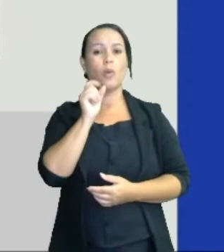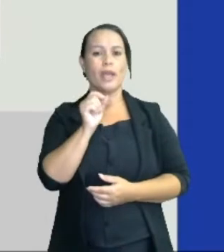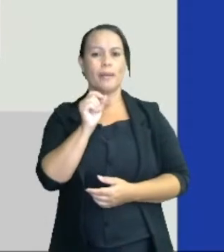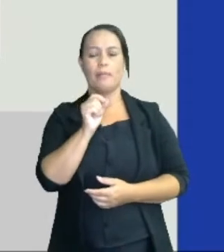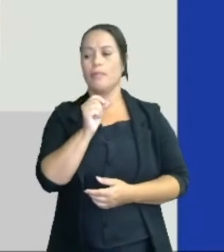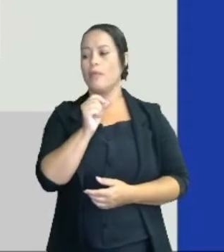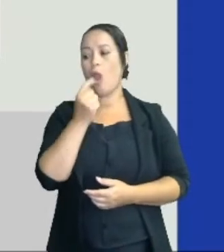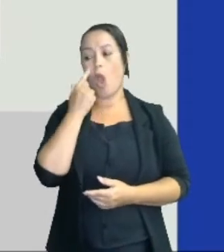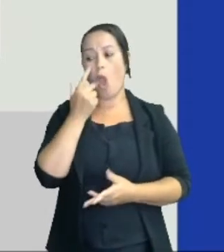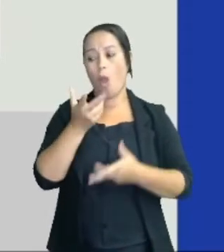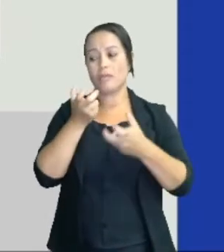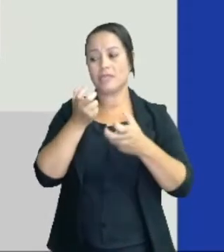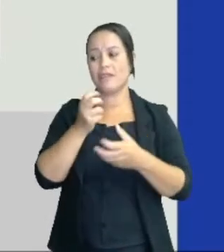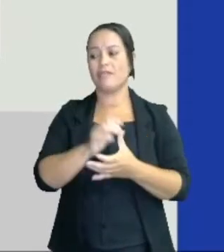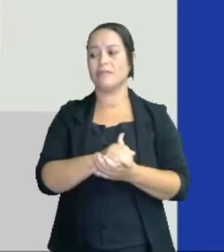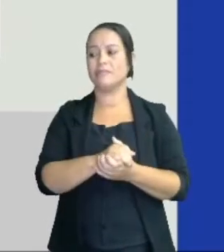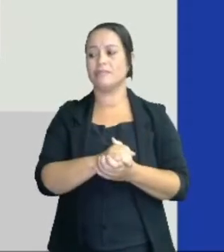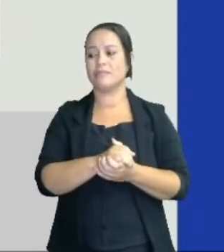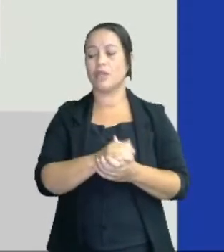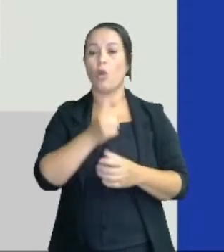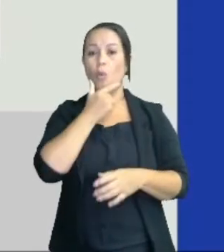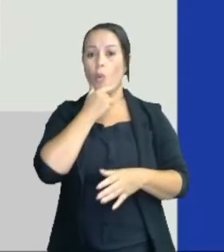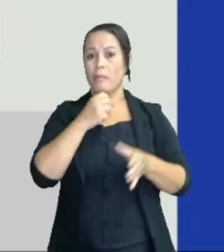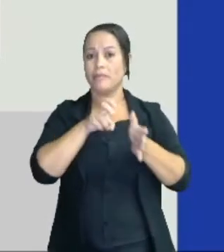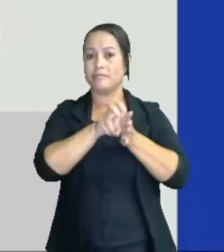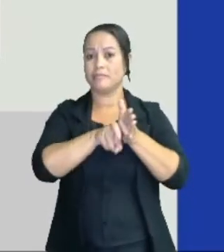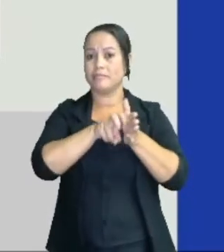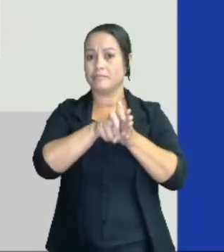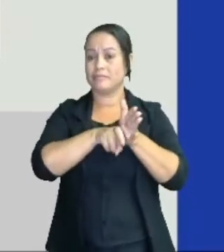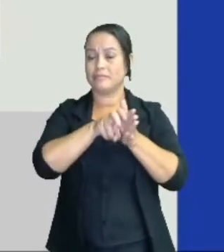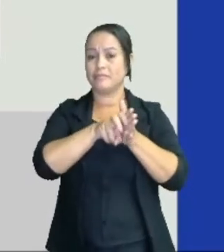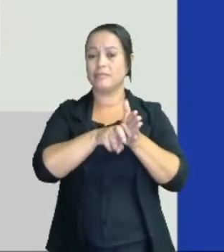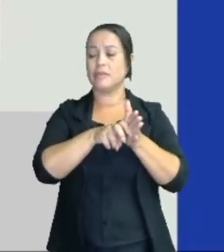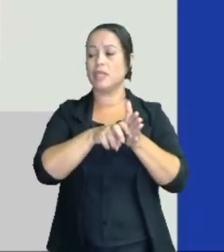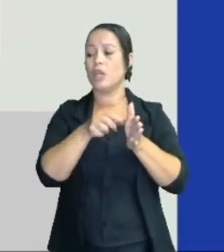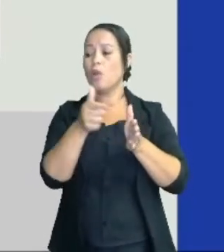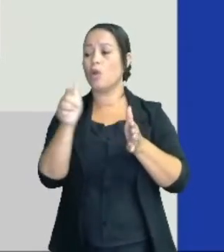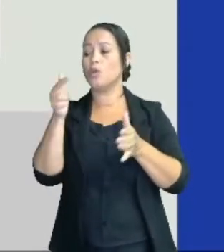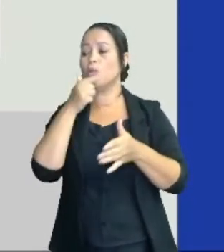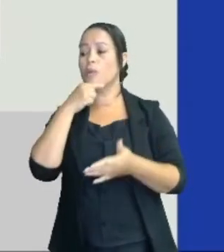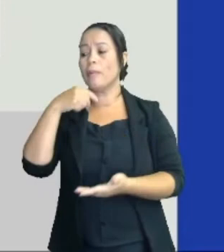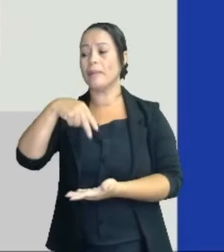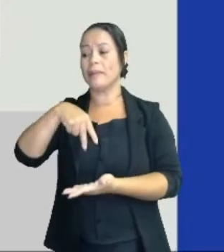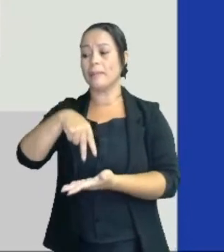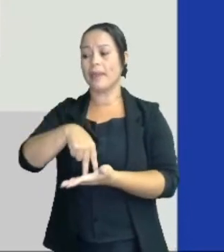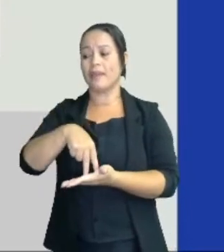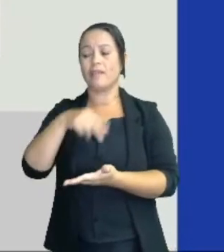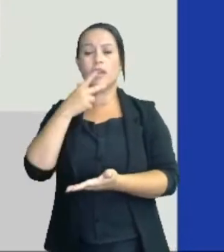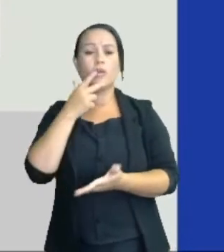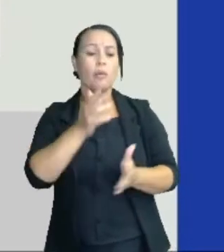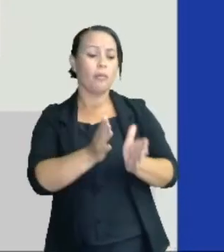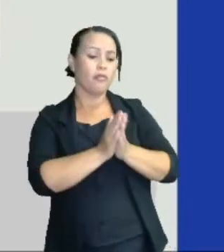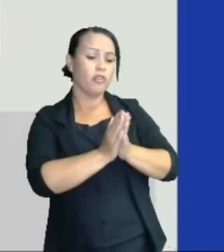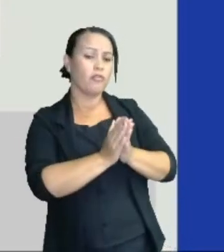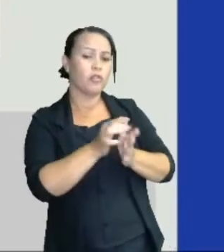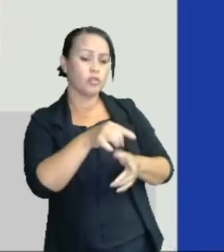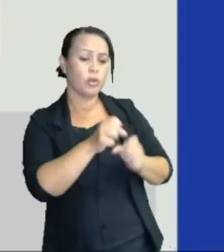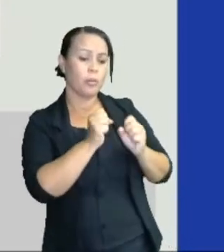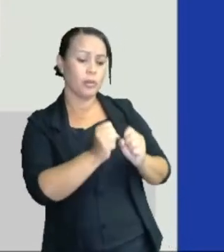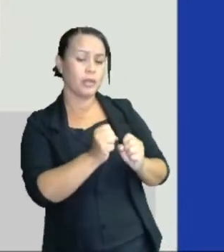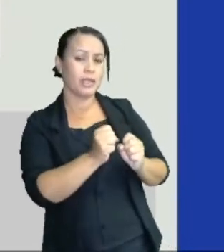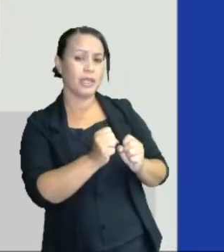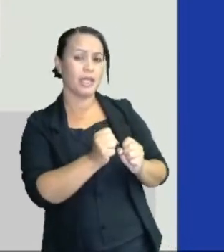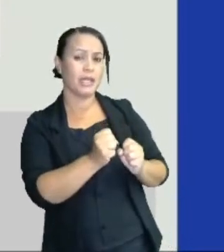gente observa um cadeirante e um senhor. Por favor, o senhor poderia me